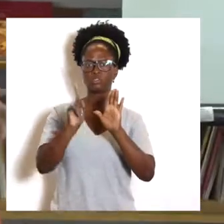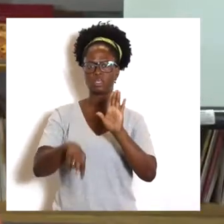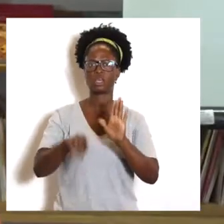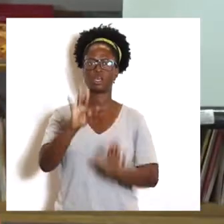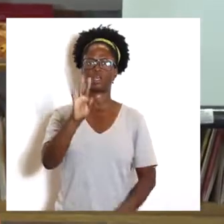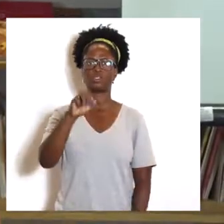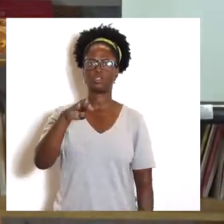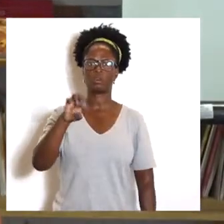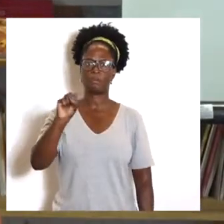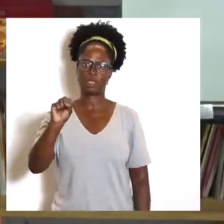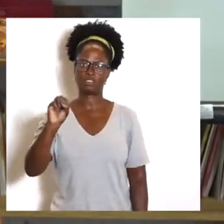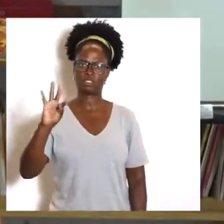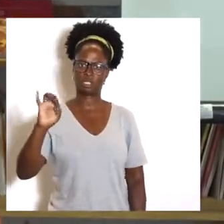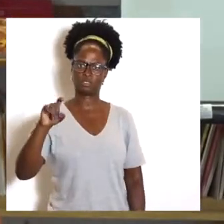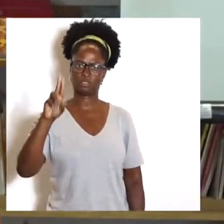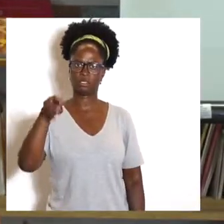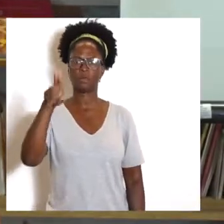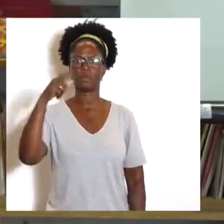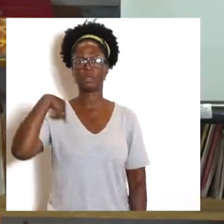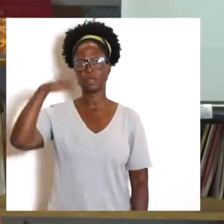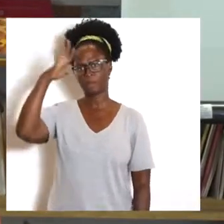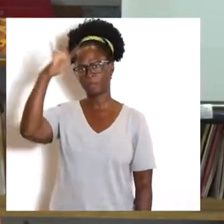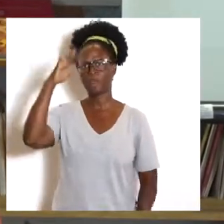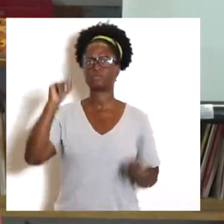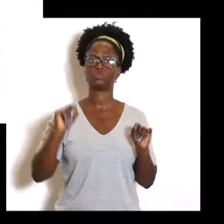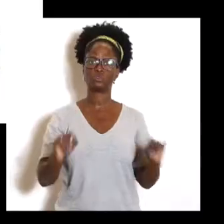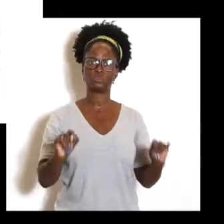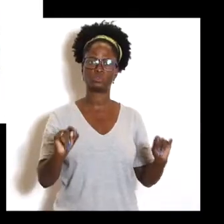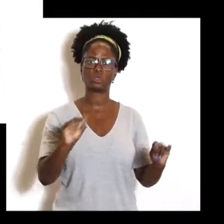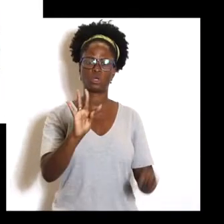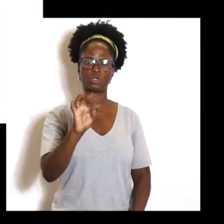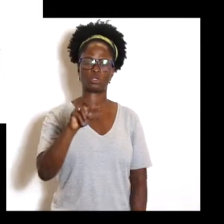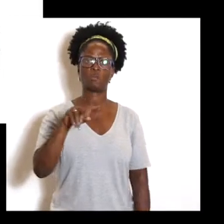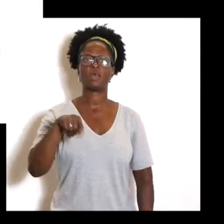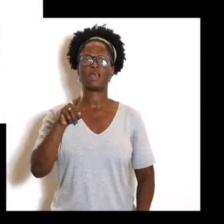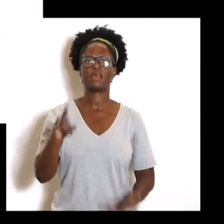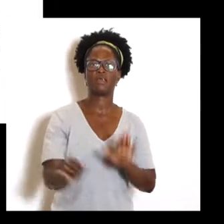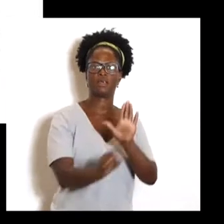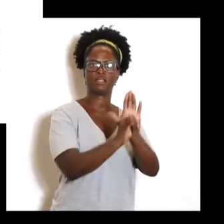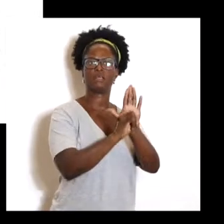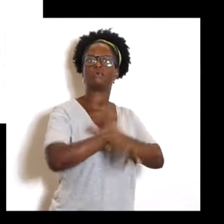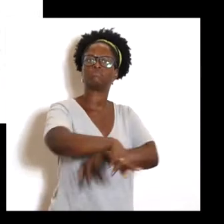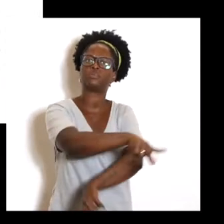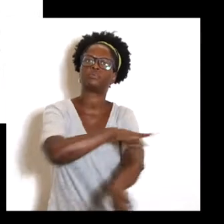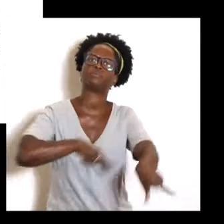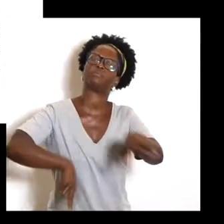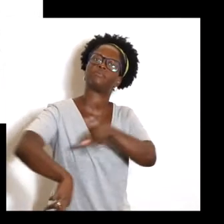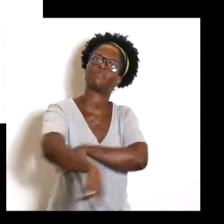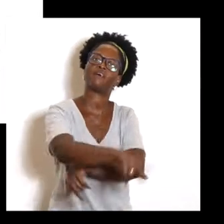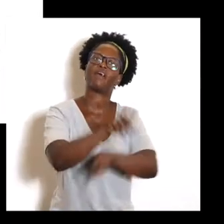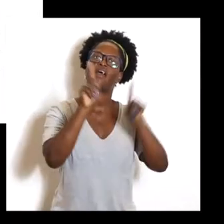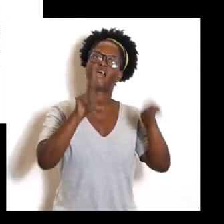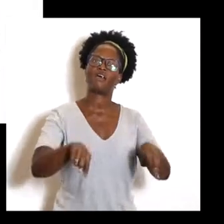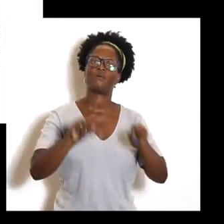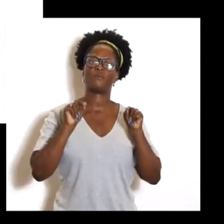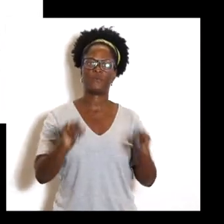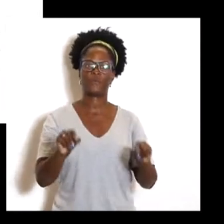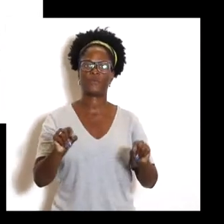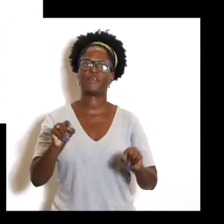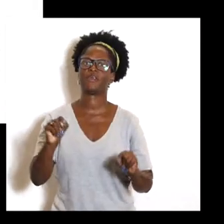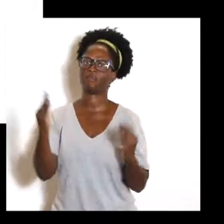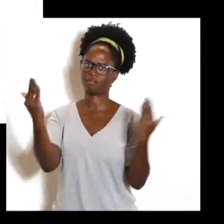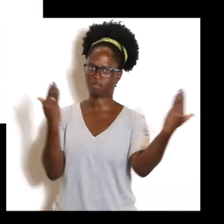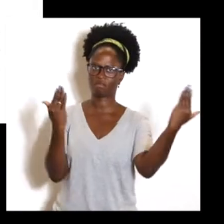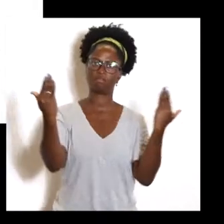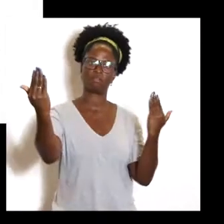silva que vai pensar nisso diz rob é tão mais tadeu que a identidade diferença são estreitamente dependentes